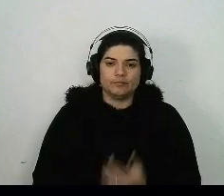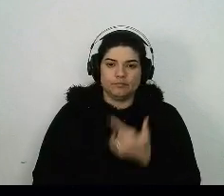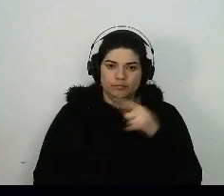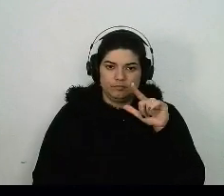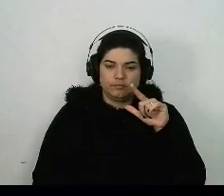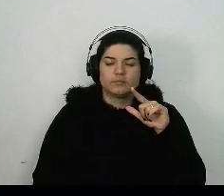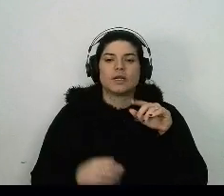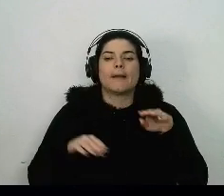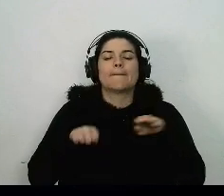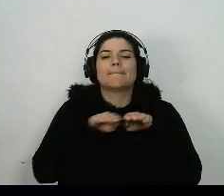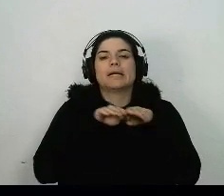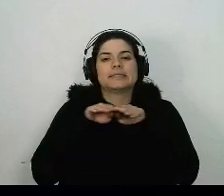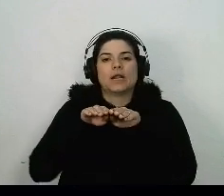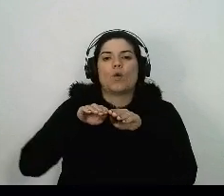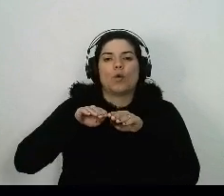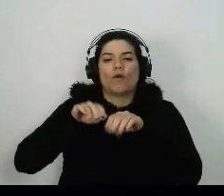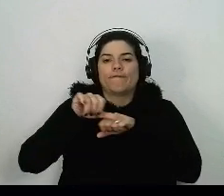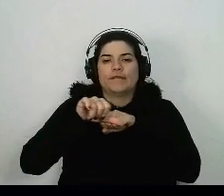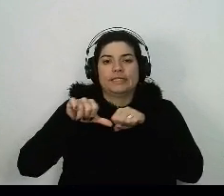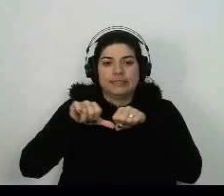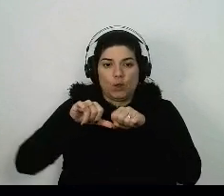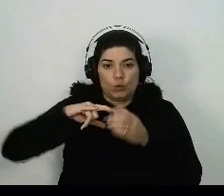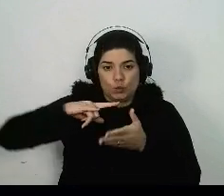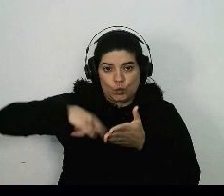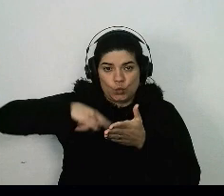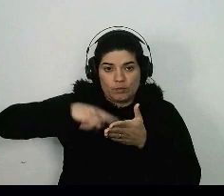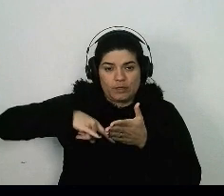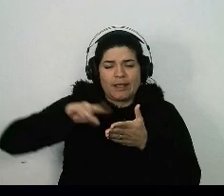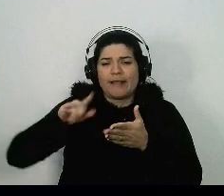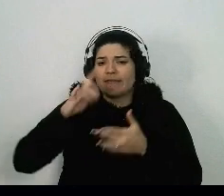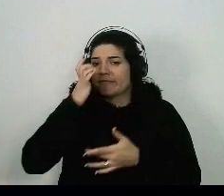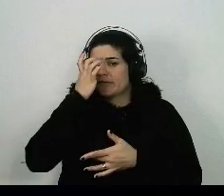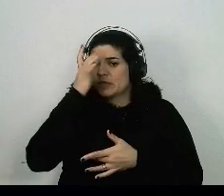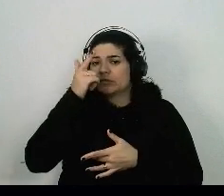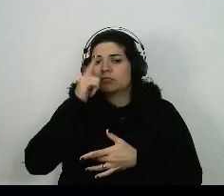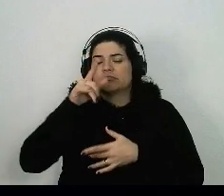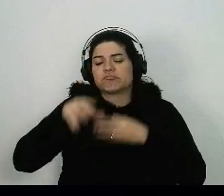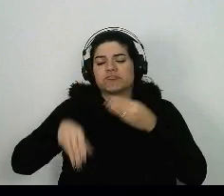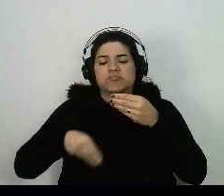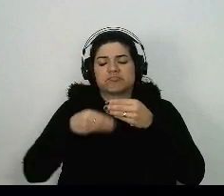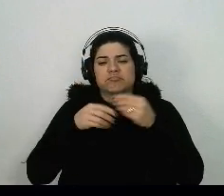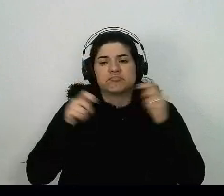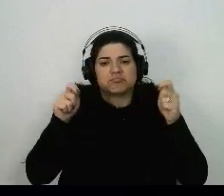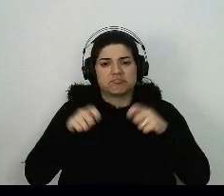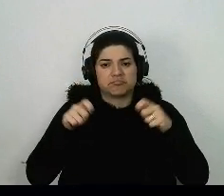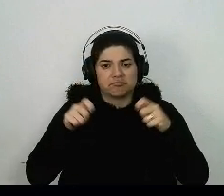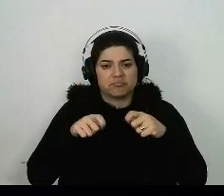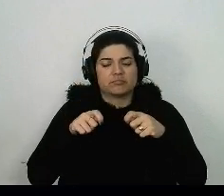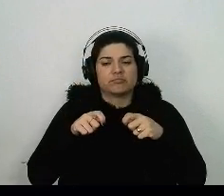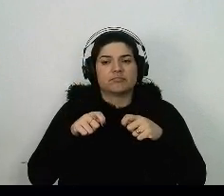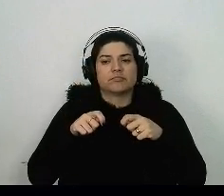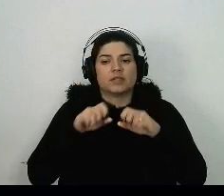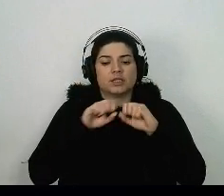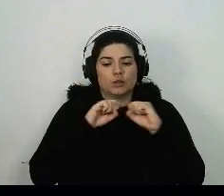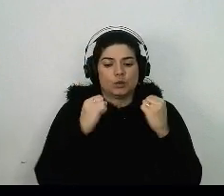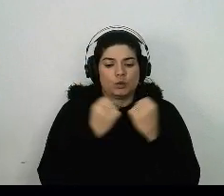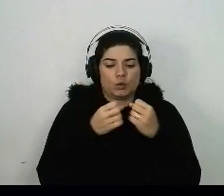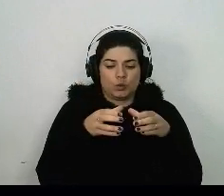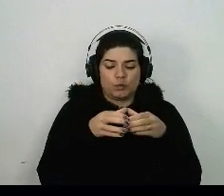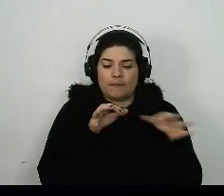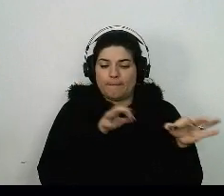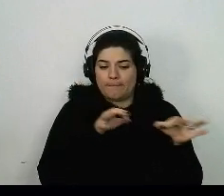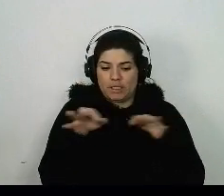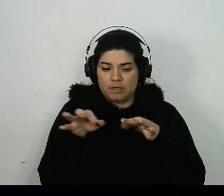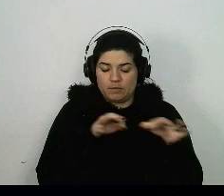documento, ele foi bem fácil de implementar, então, assim, a Squad que fez a implementação, que fez